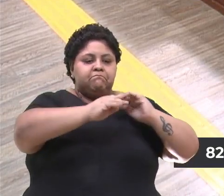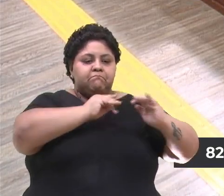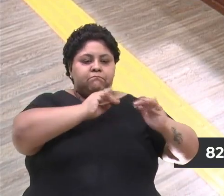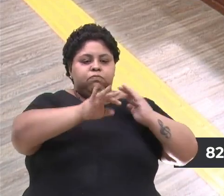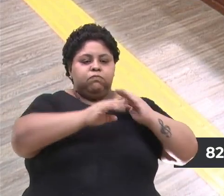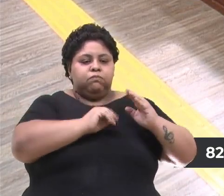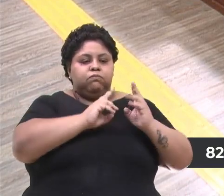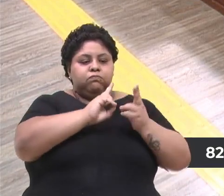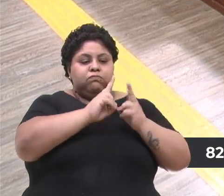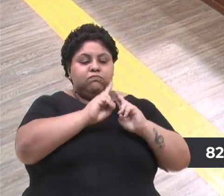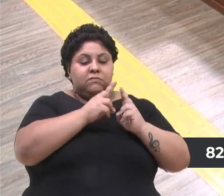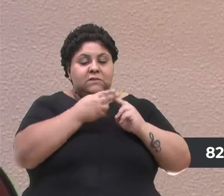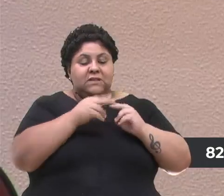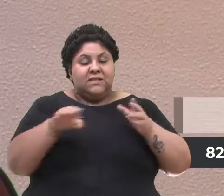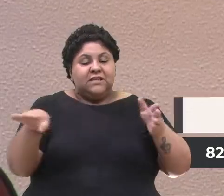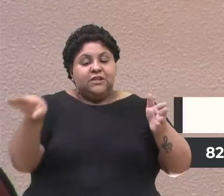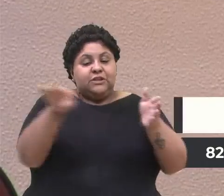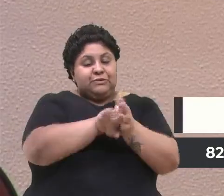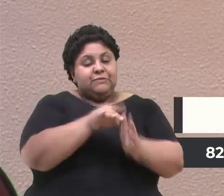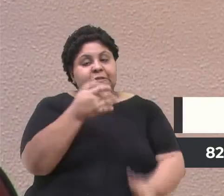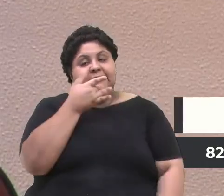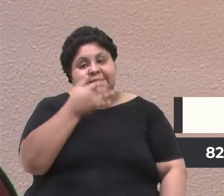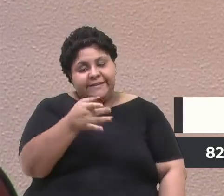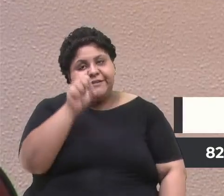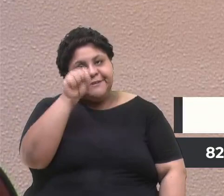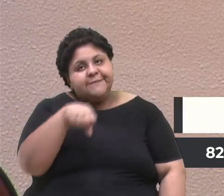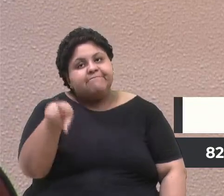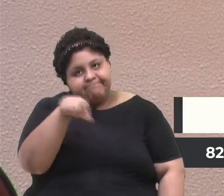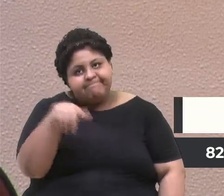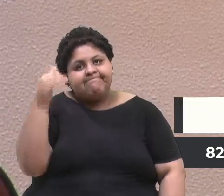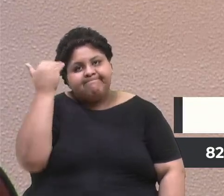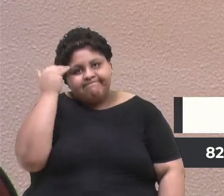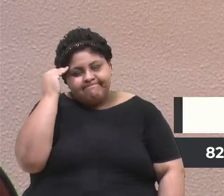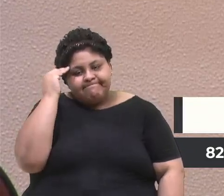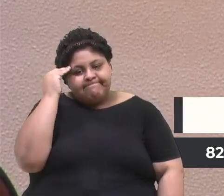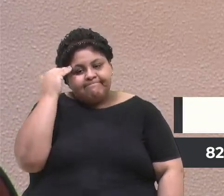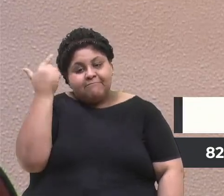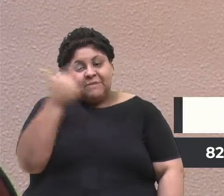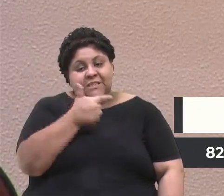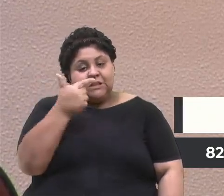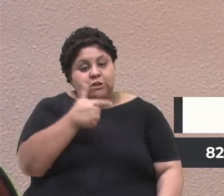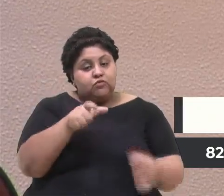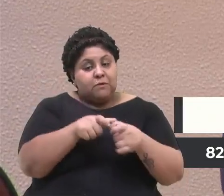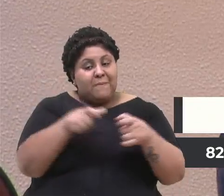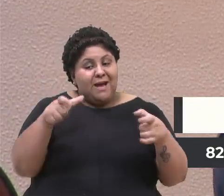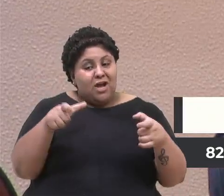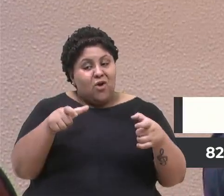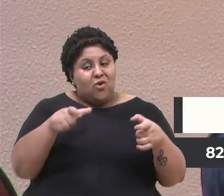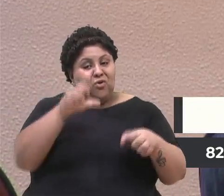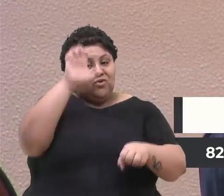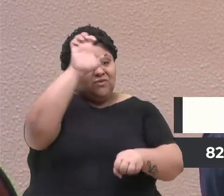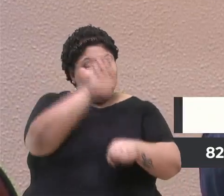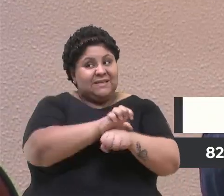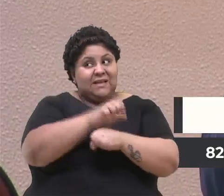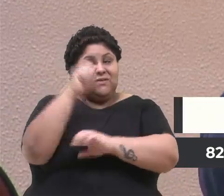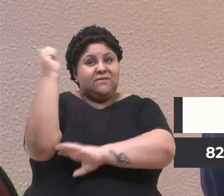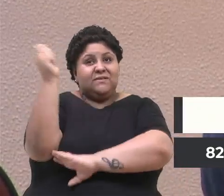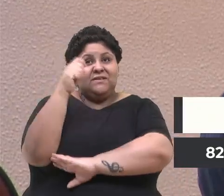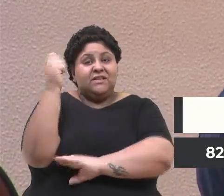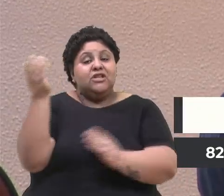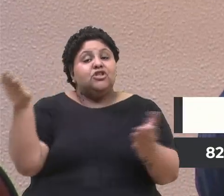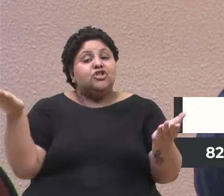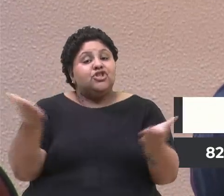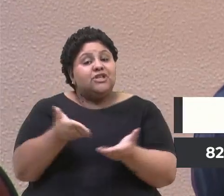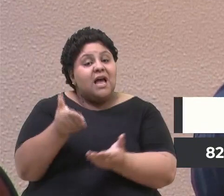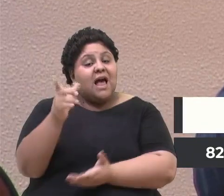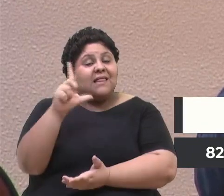tarde, com certeza, nós sabemos disso. A segunda maior cidade do estado do Rio Grande do Sul já devia ter